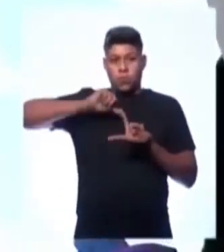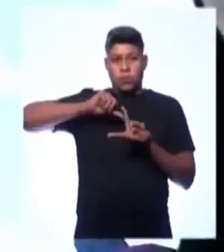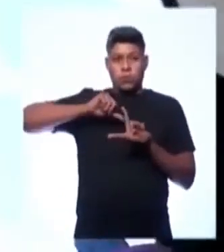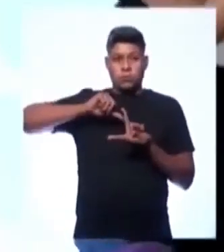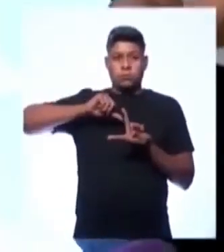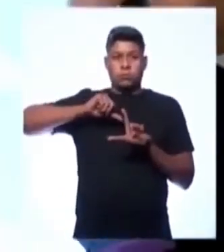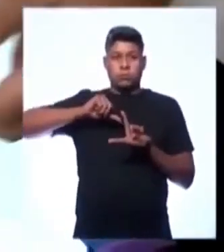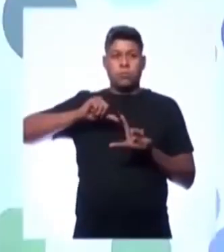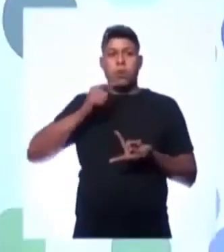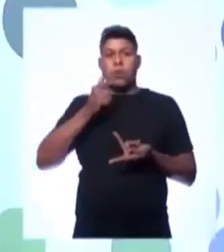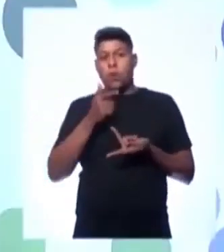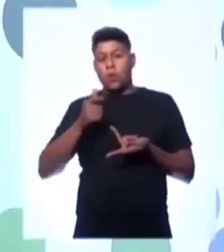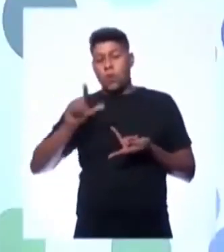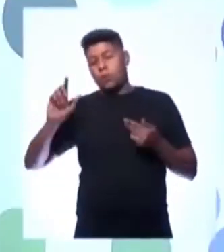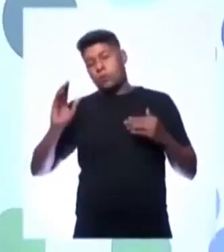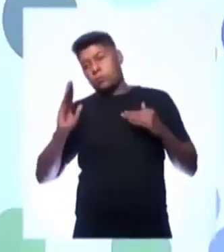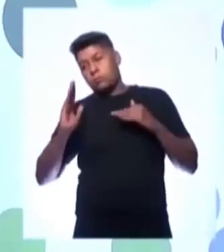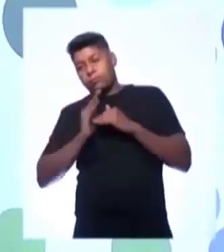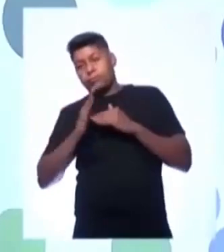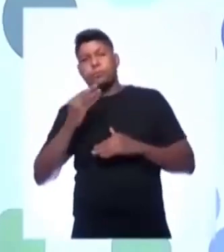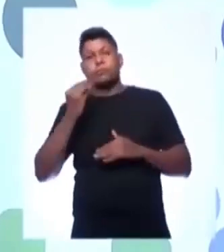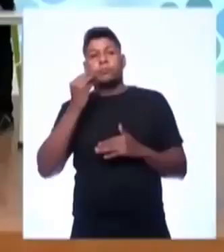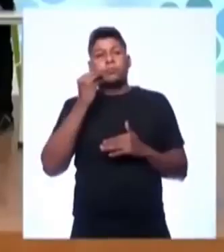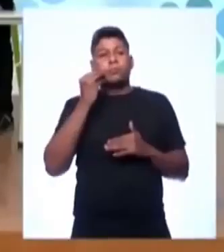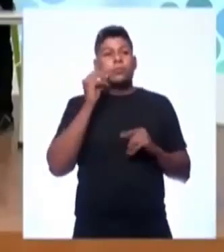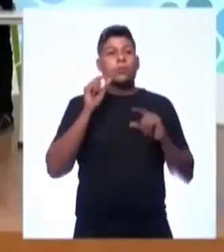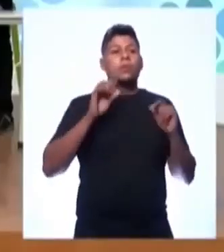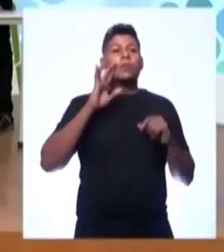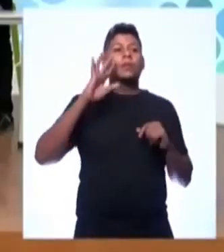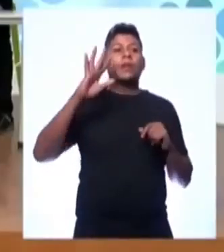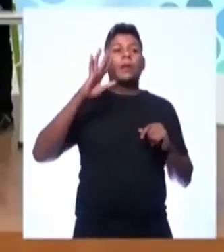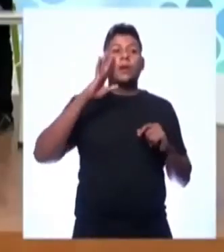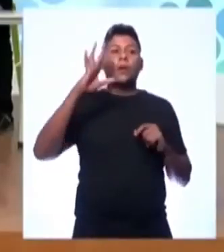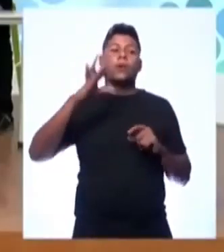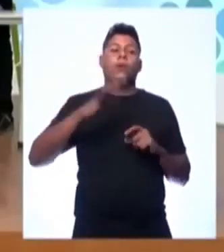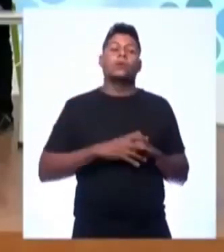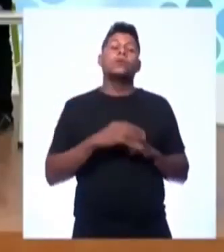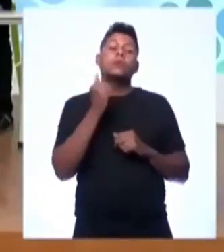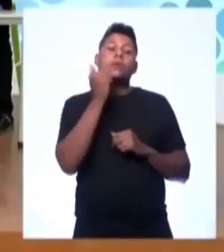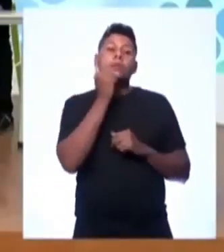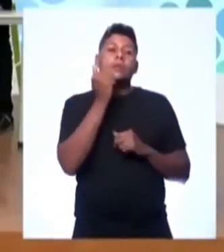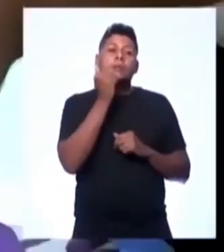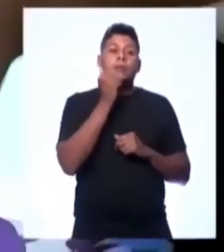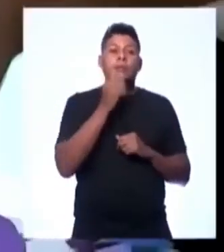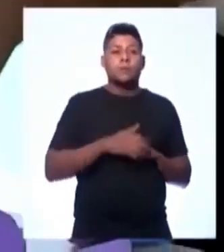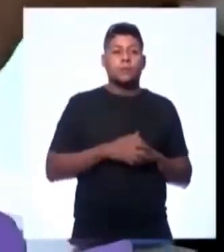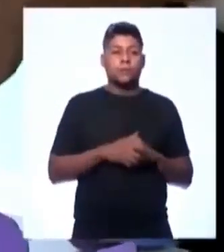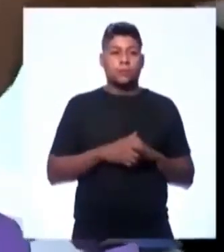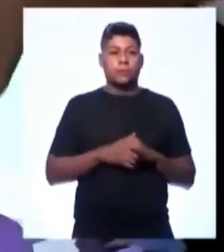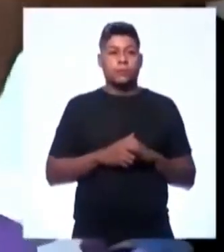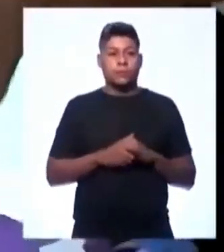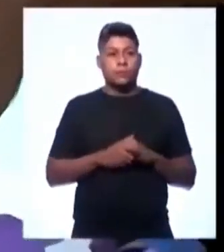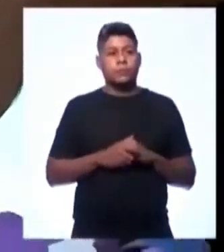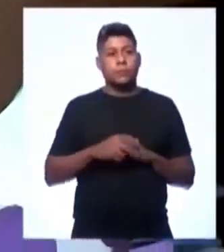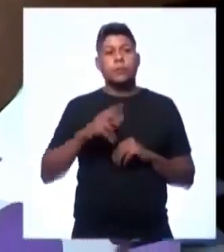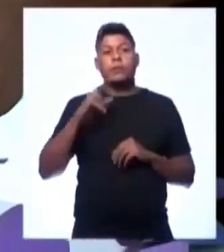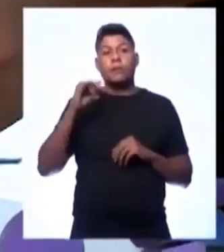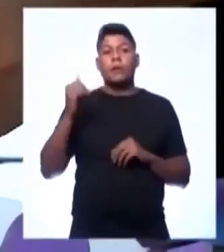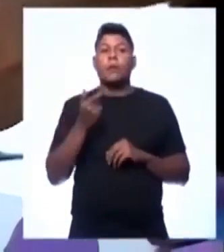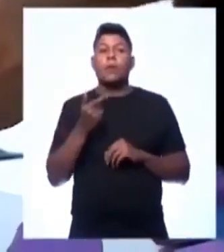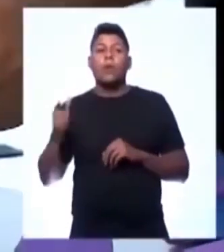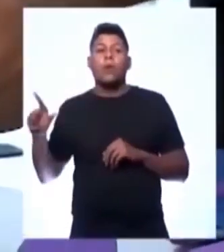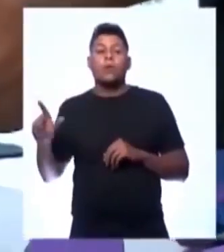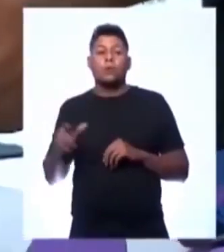tem que ver vir se ela pro vai para o outro lado, né? Vamos fazer o teste teórico e científico aí. Vamos observar aqui se ela vai para o outro